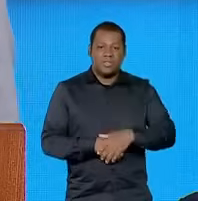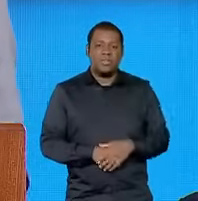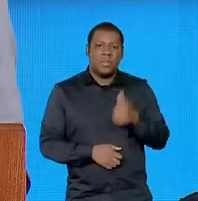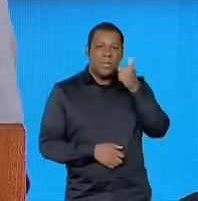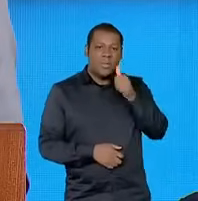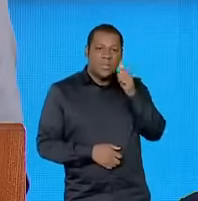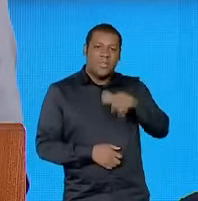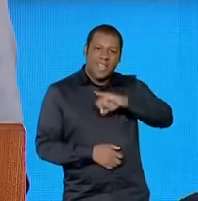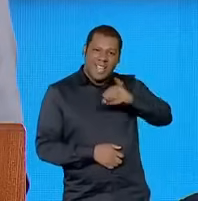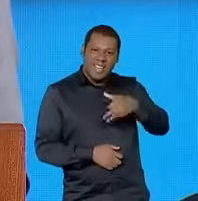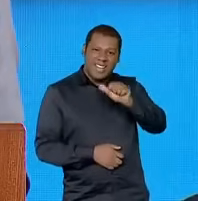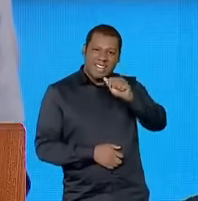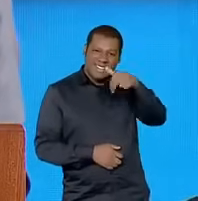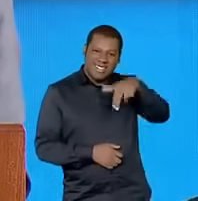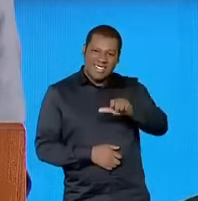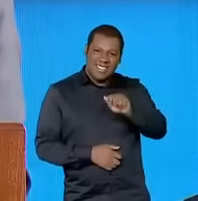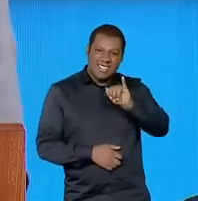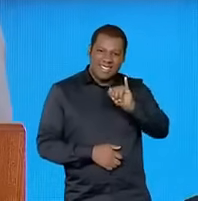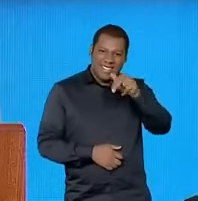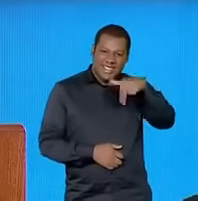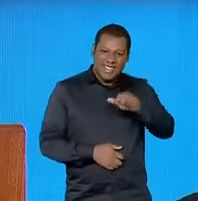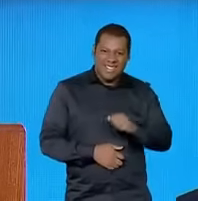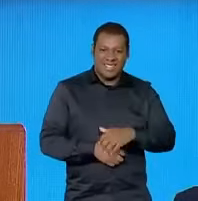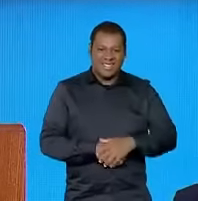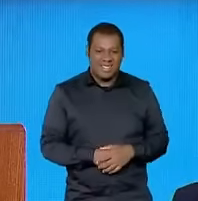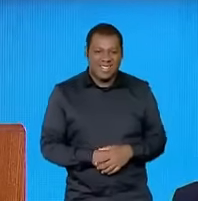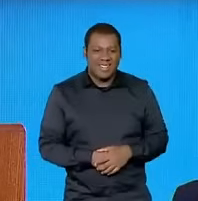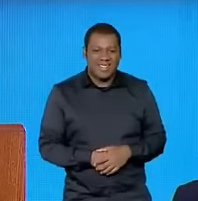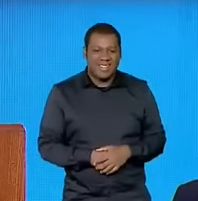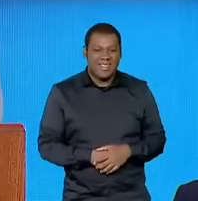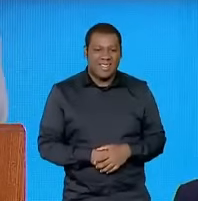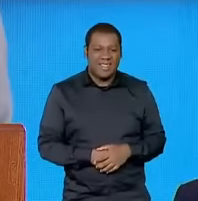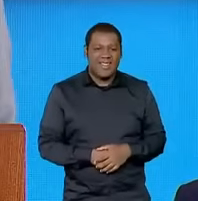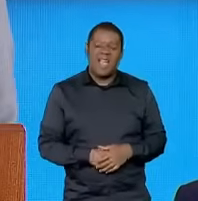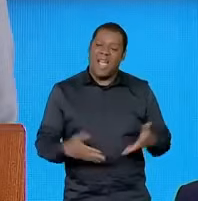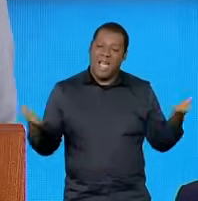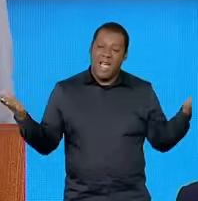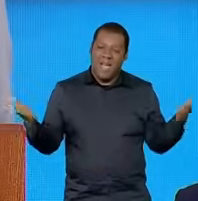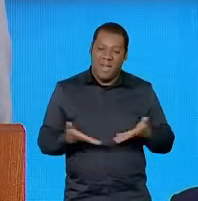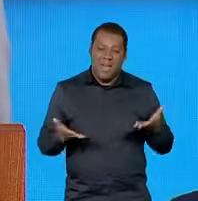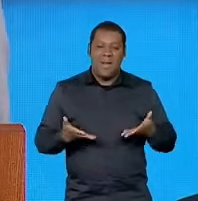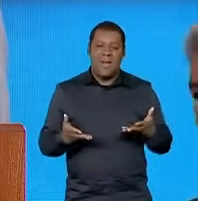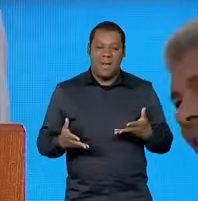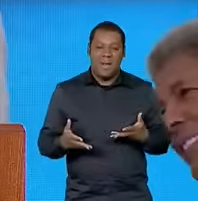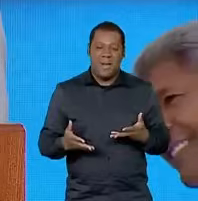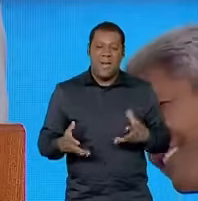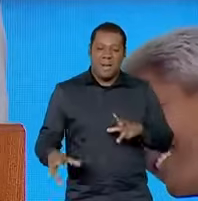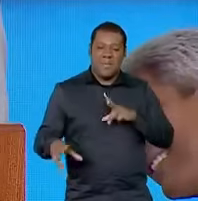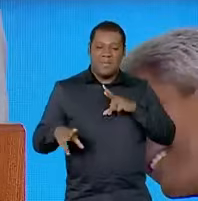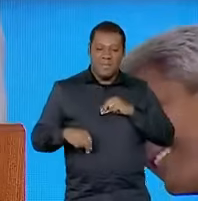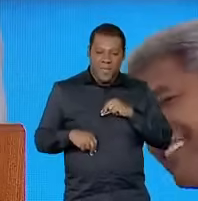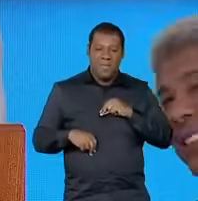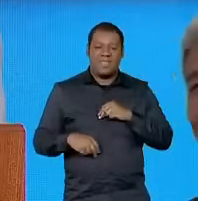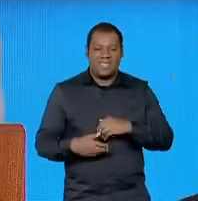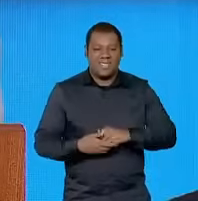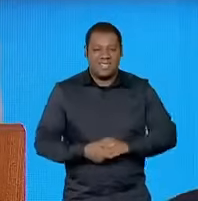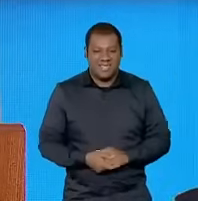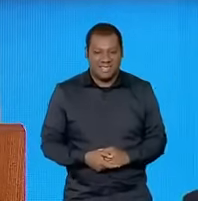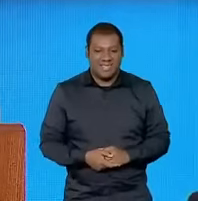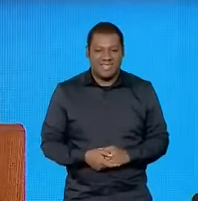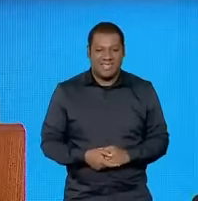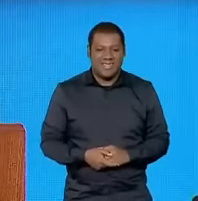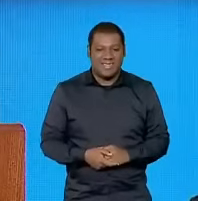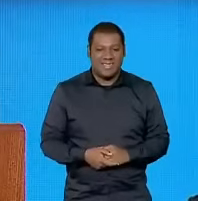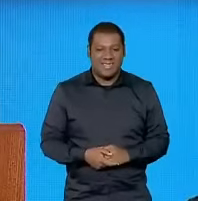que assumiu agora. A Janaína, ela assumiu, ainda nem sabe direito sentar